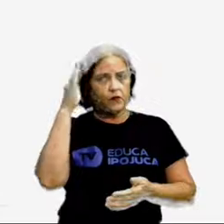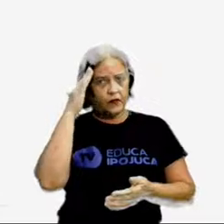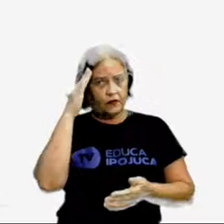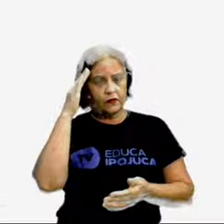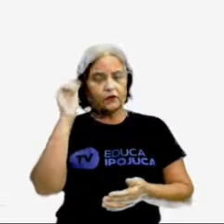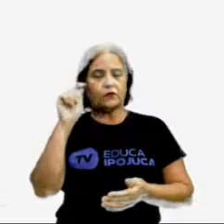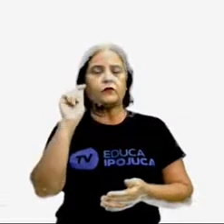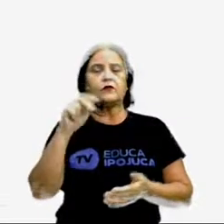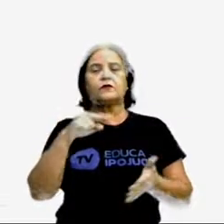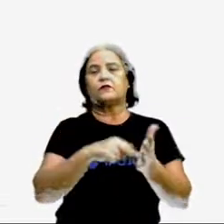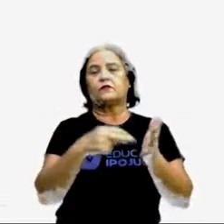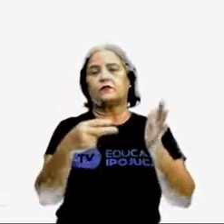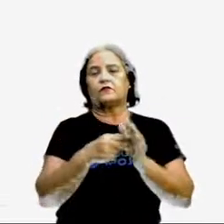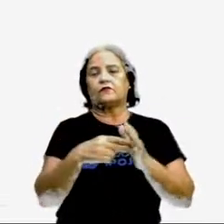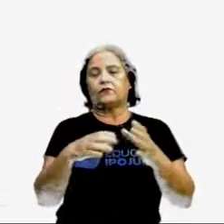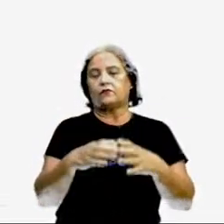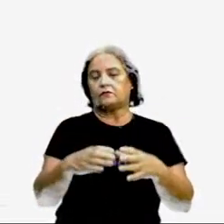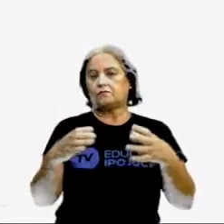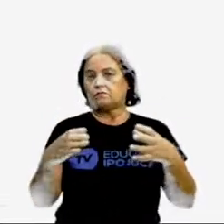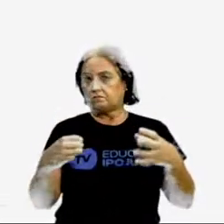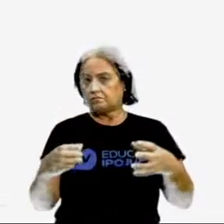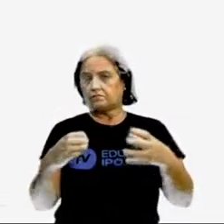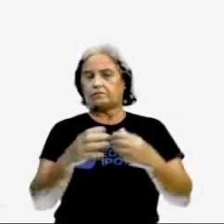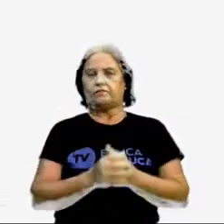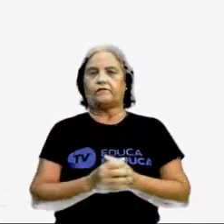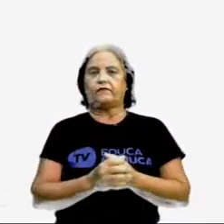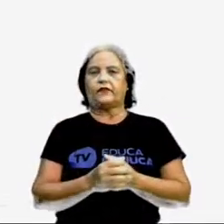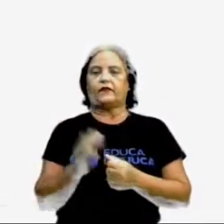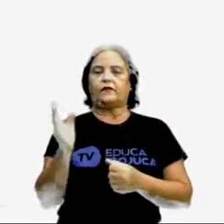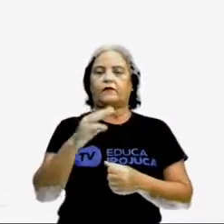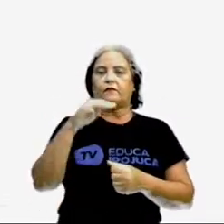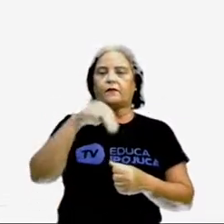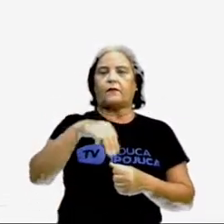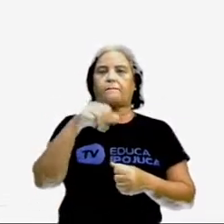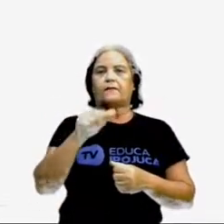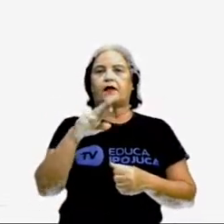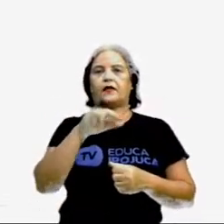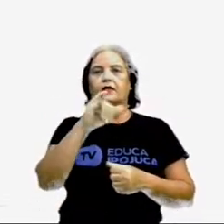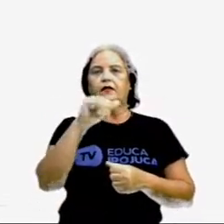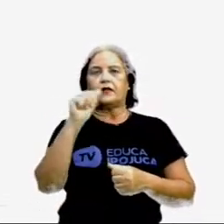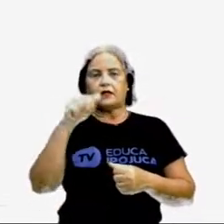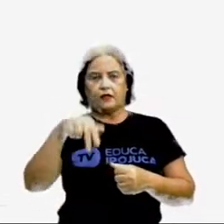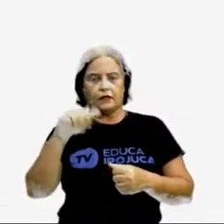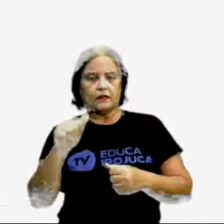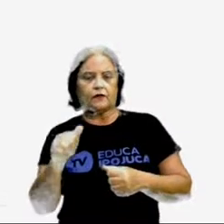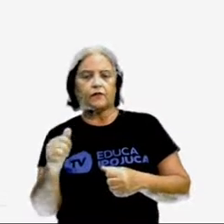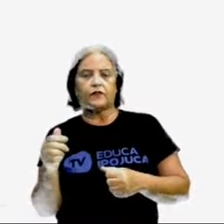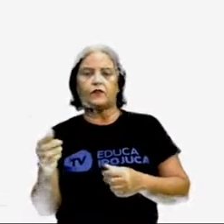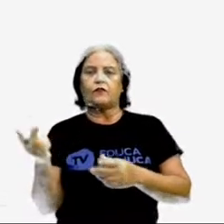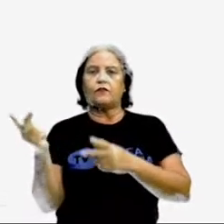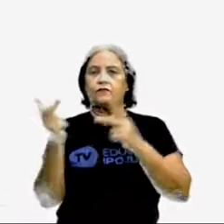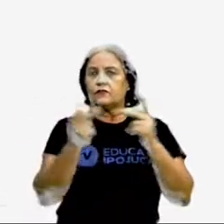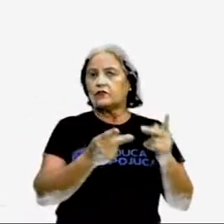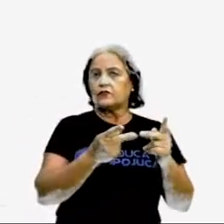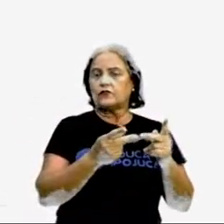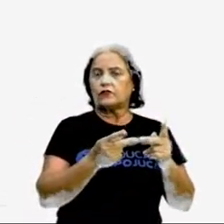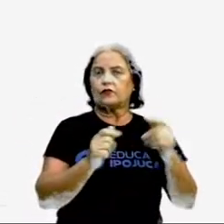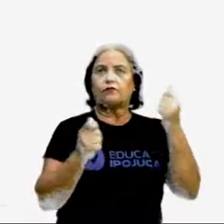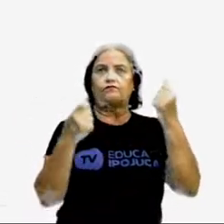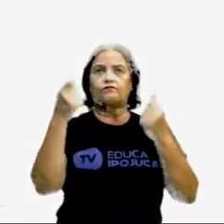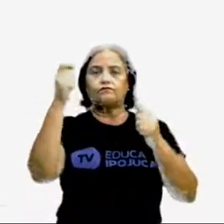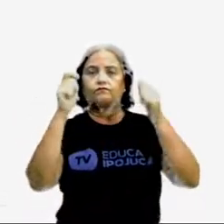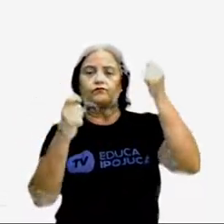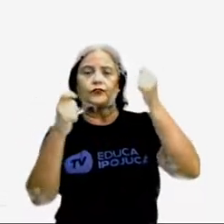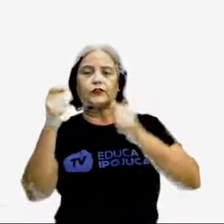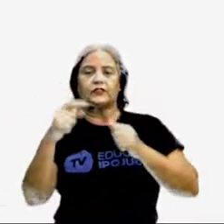grandeza? Vamos lá. Mariana visitou uma usina de cana-de-açúcar e